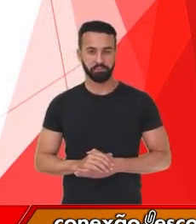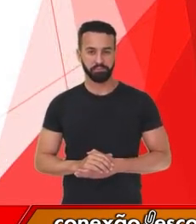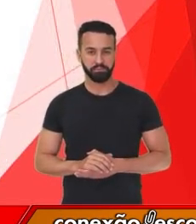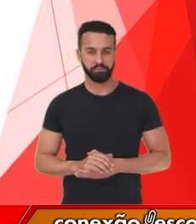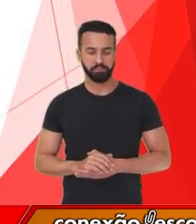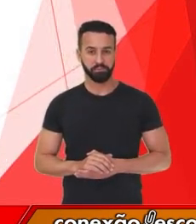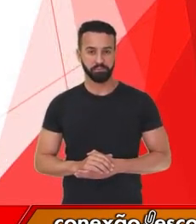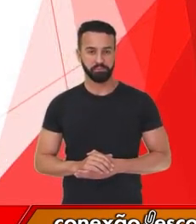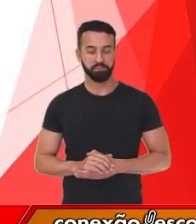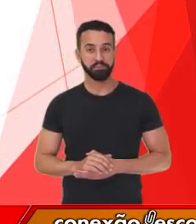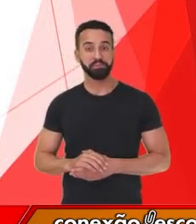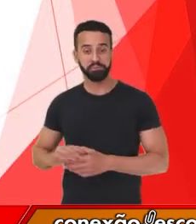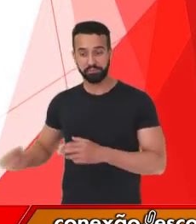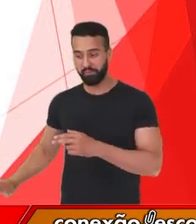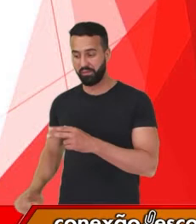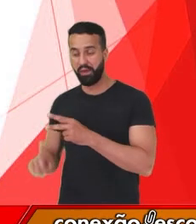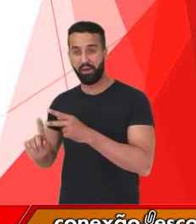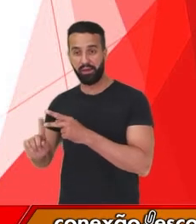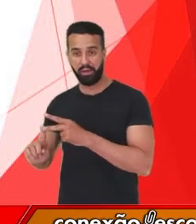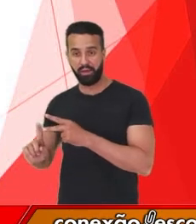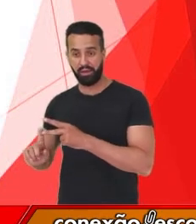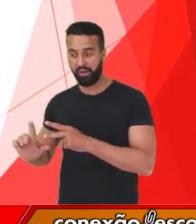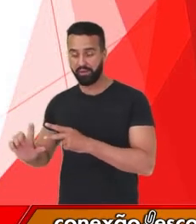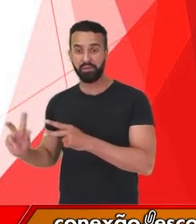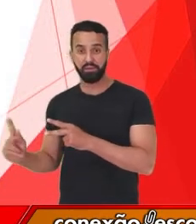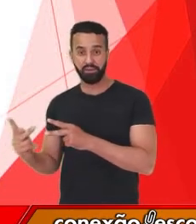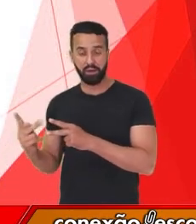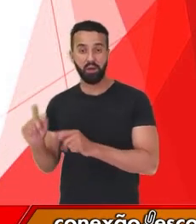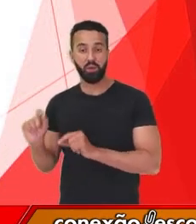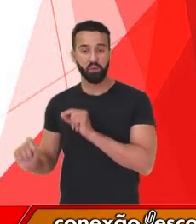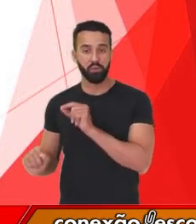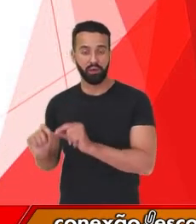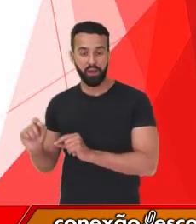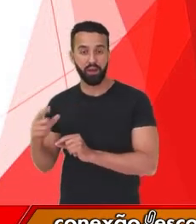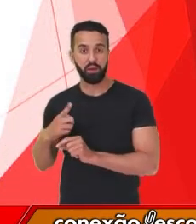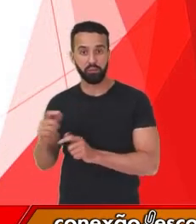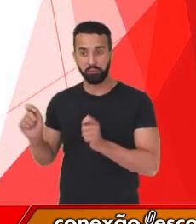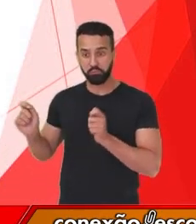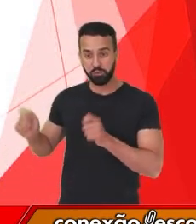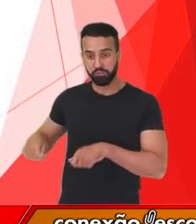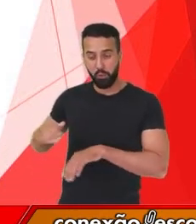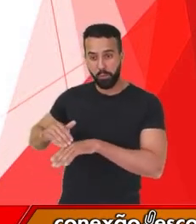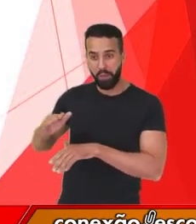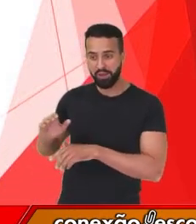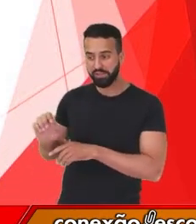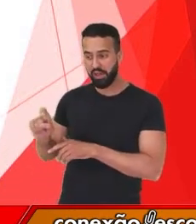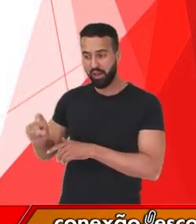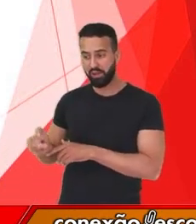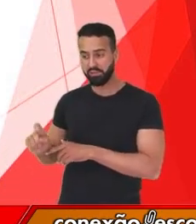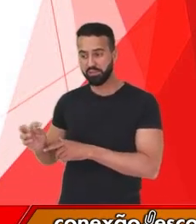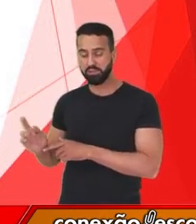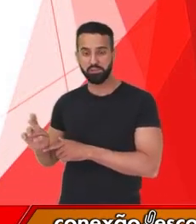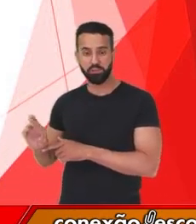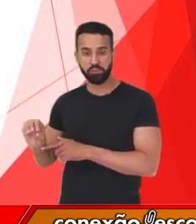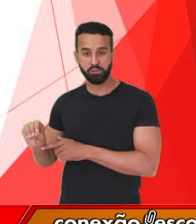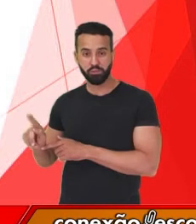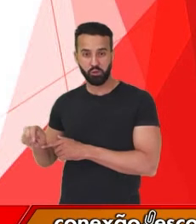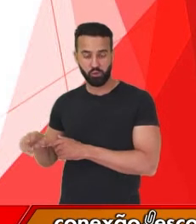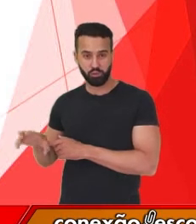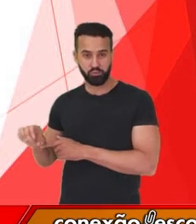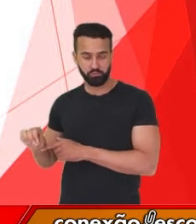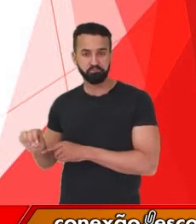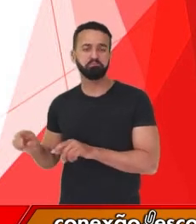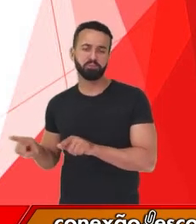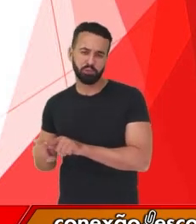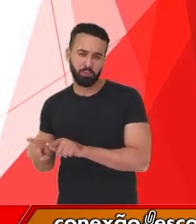O LH é responsável pela produção de mais estrógeno e também responsável pela produção de um